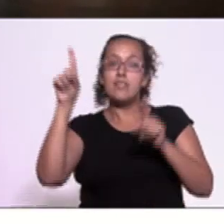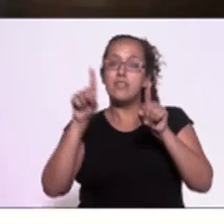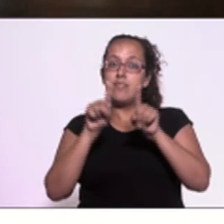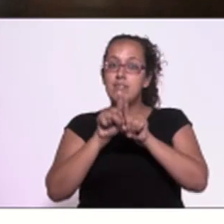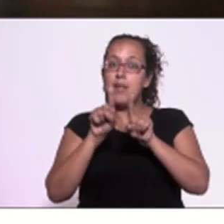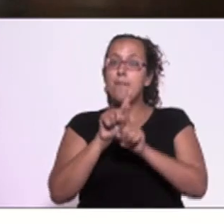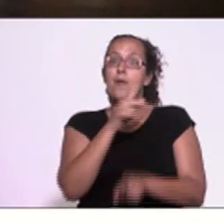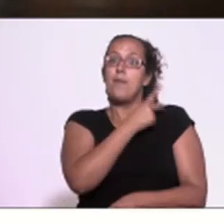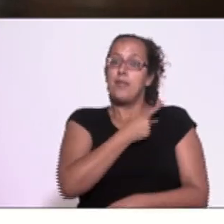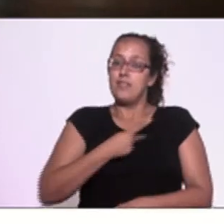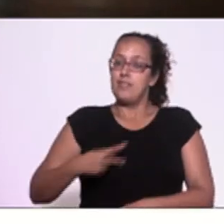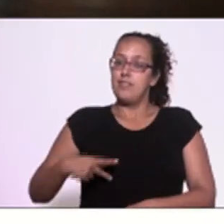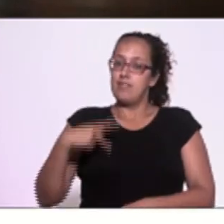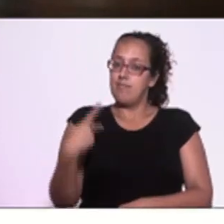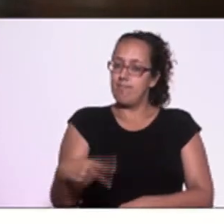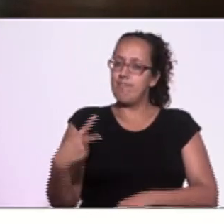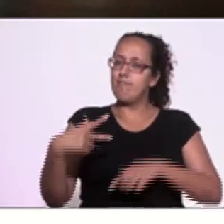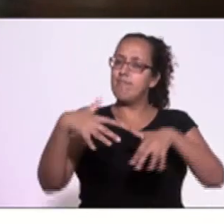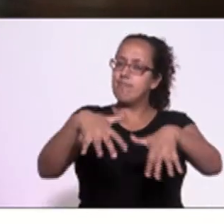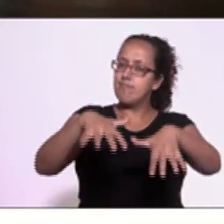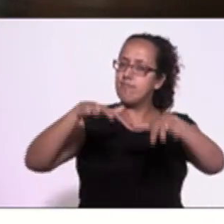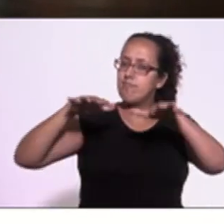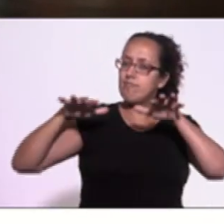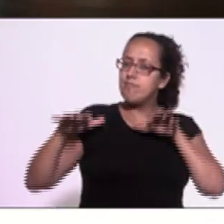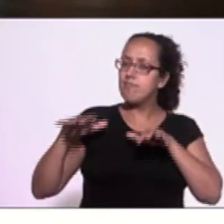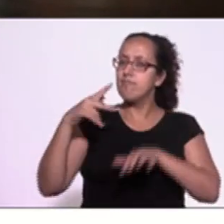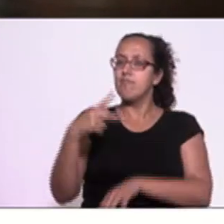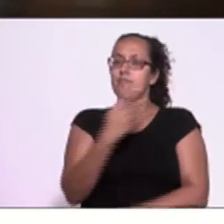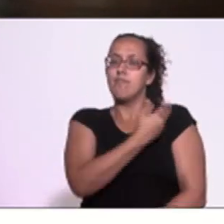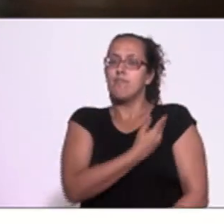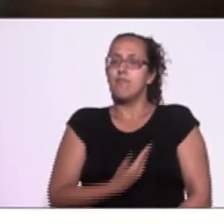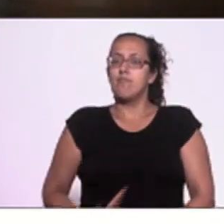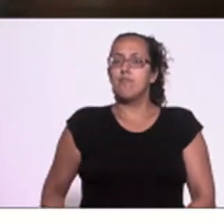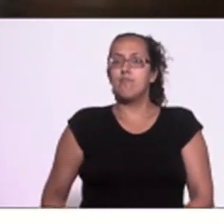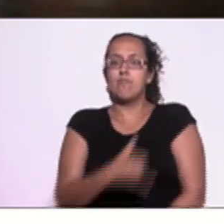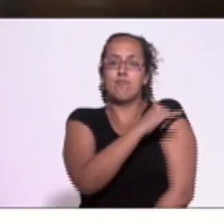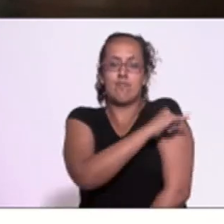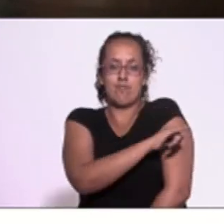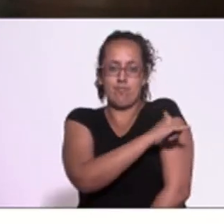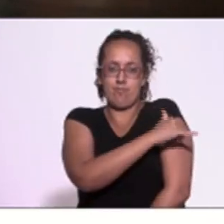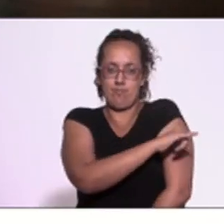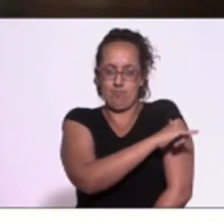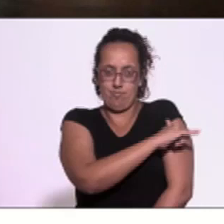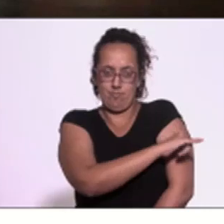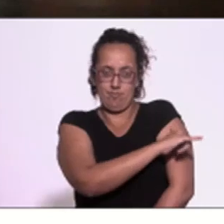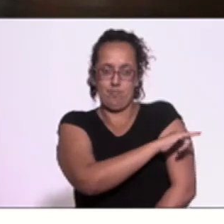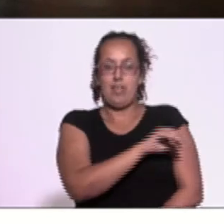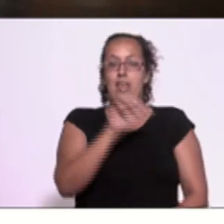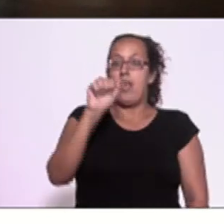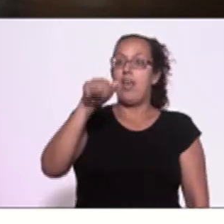senhor presidente da Assembleia Legislativa do Estado do Rio de Janeiro, deputado André